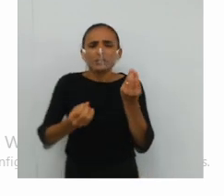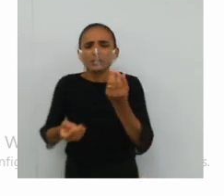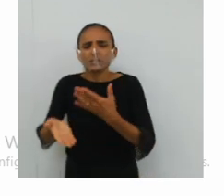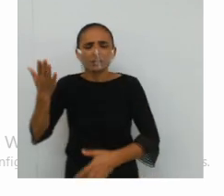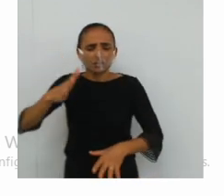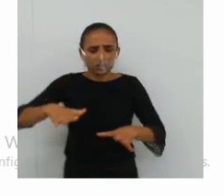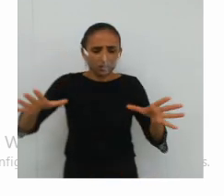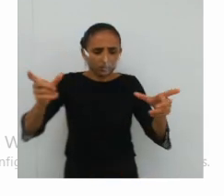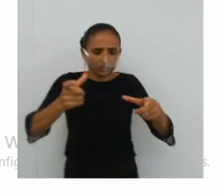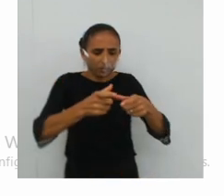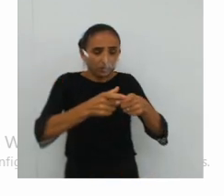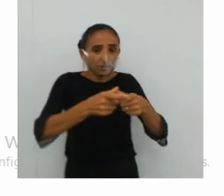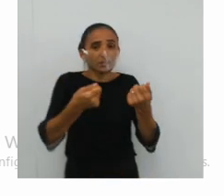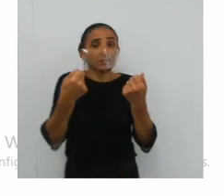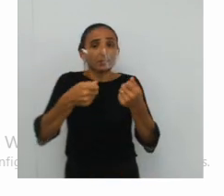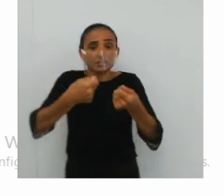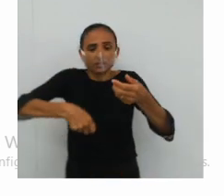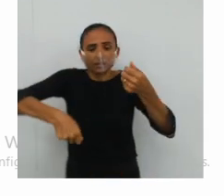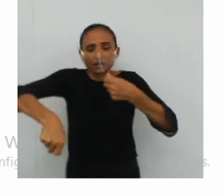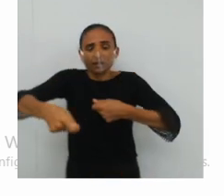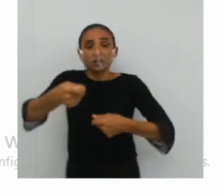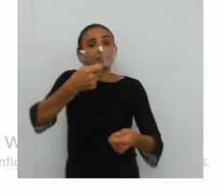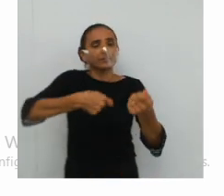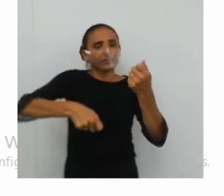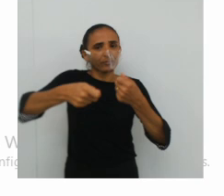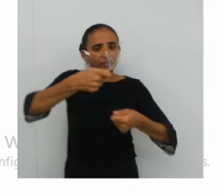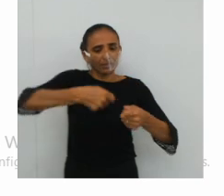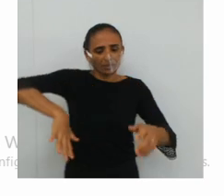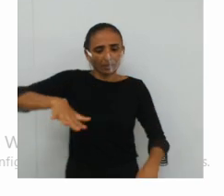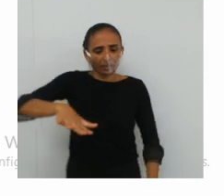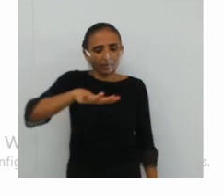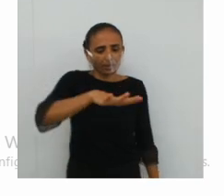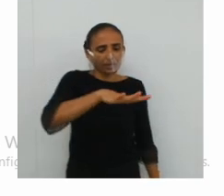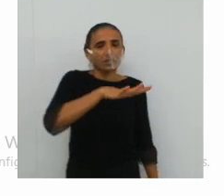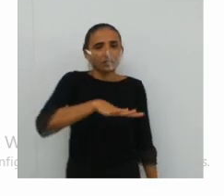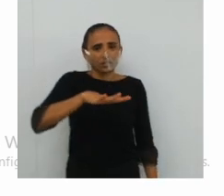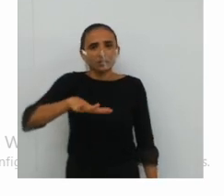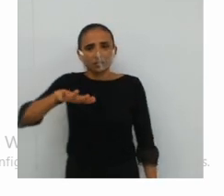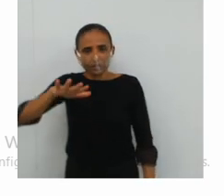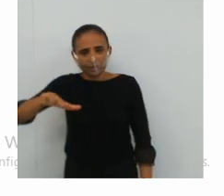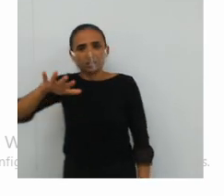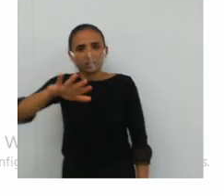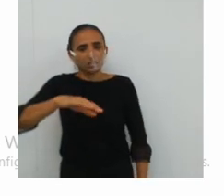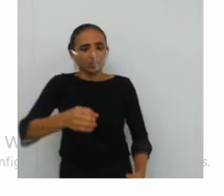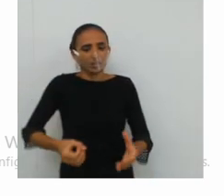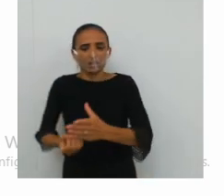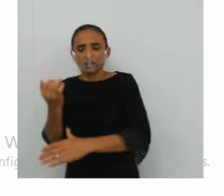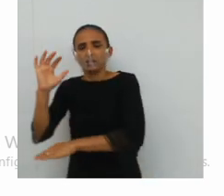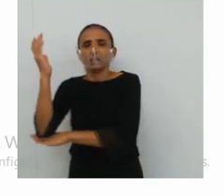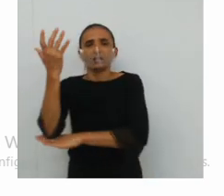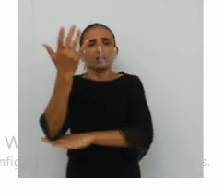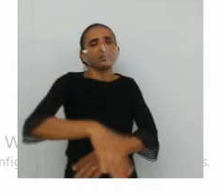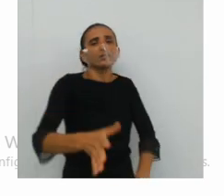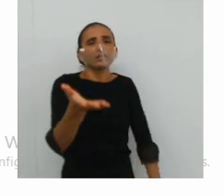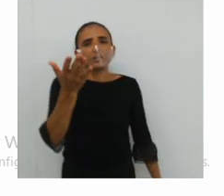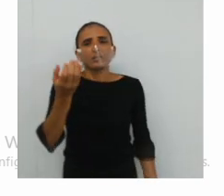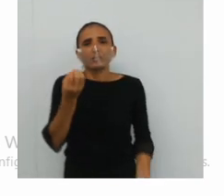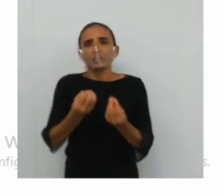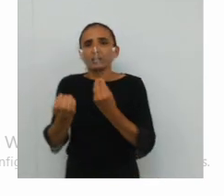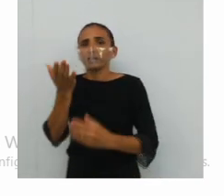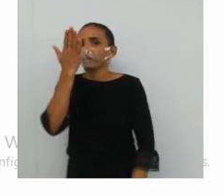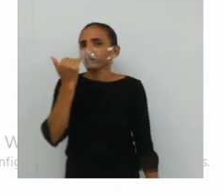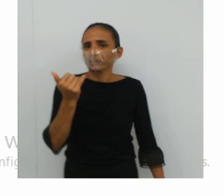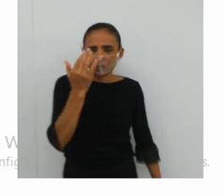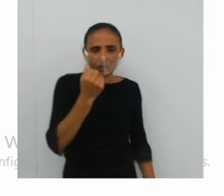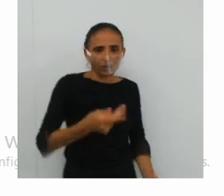então eles têm que otimizar o espaço fazendo esses degraus para produzir nas encostas dos morros,